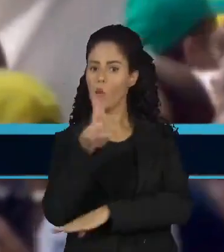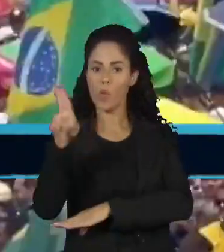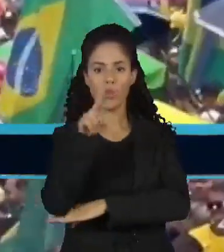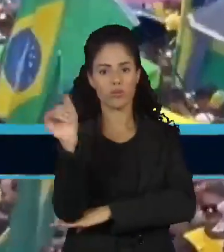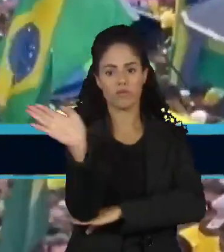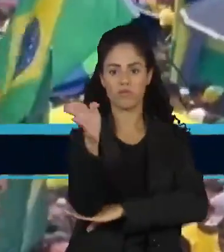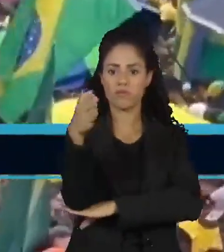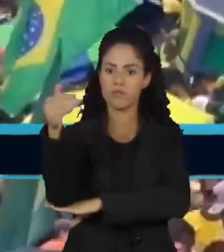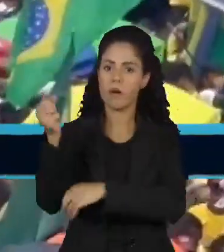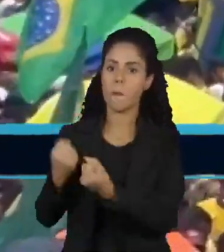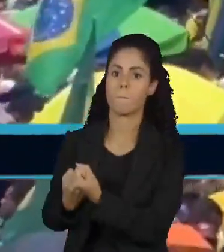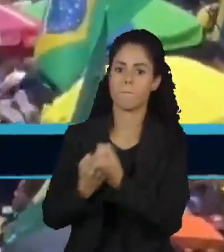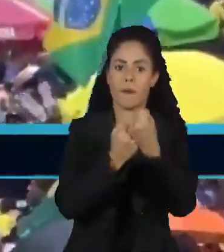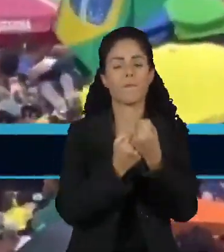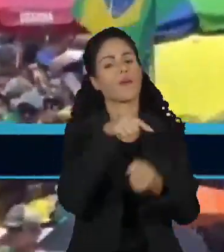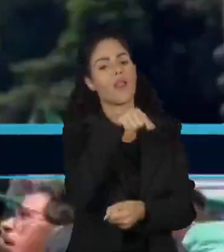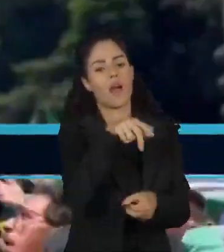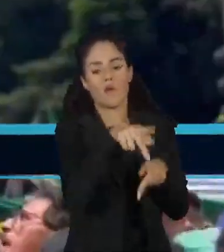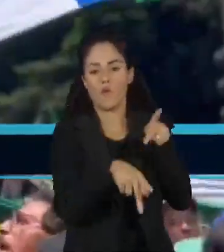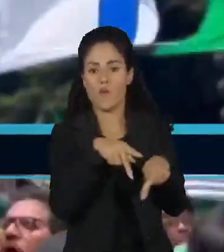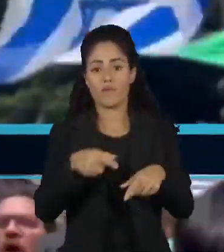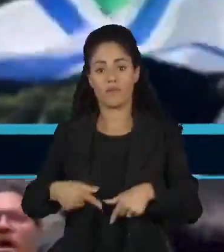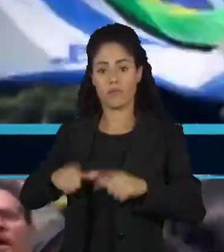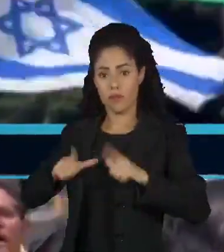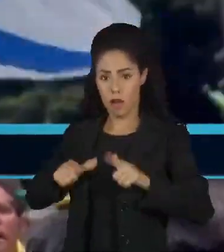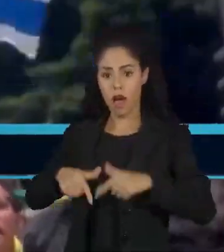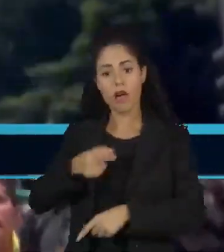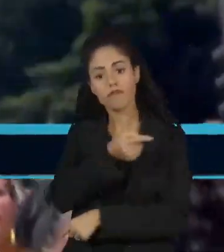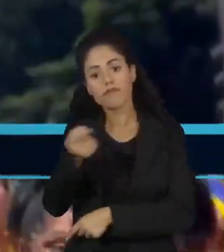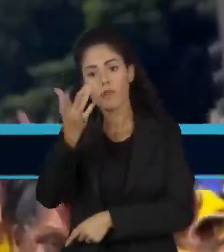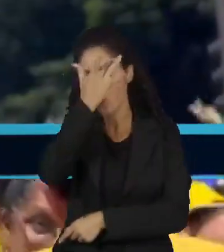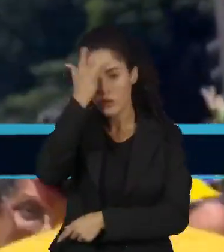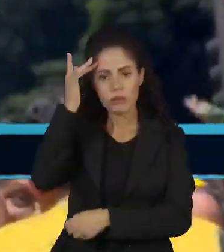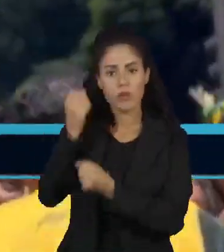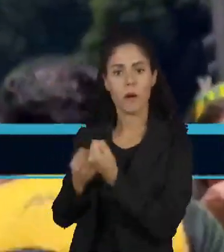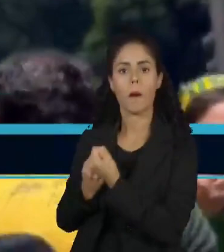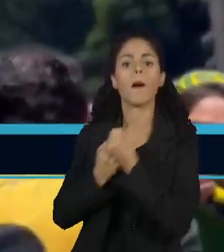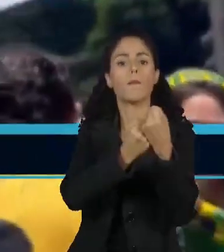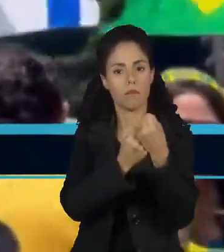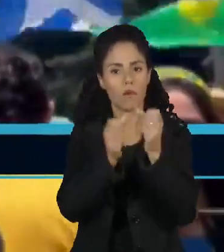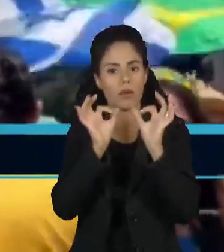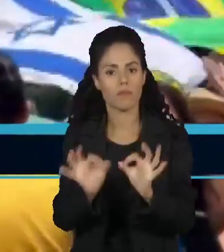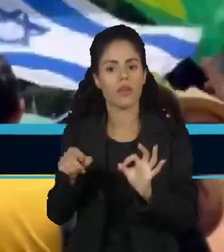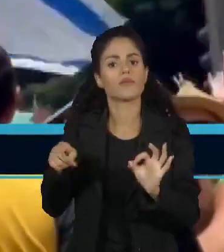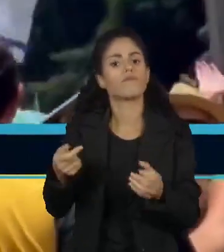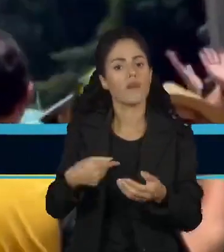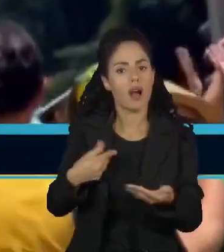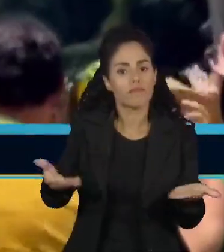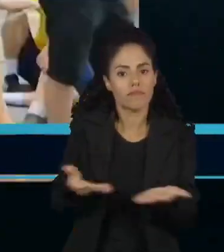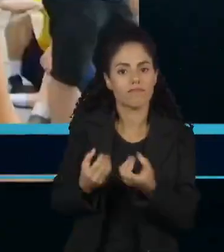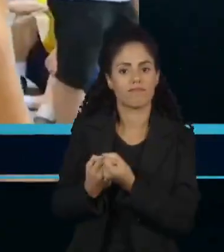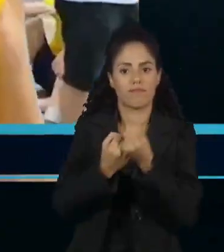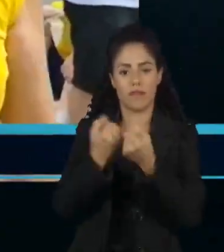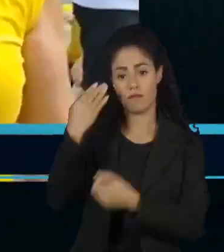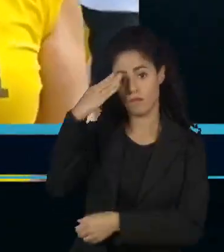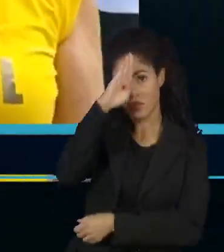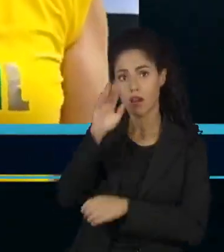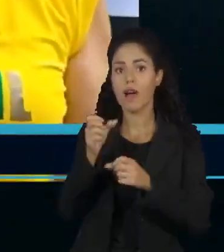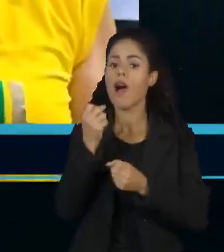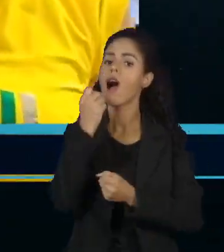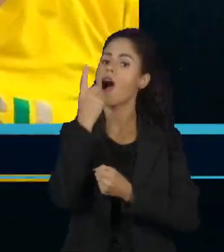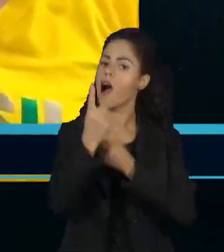bandeiras em apoio aos israelenses era esperado, já que os manifestantes são oposição ao atual governo. Mas